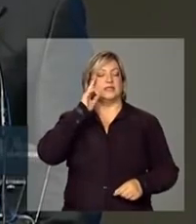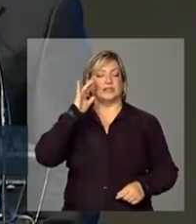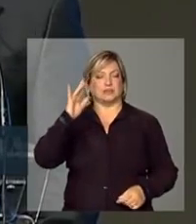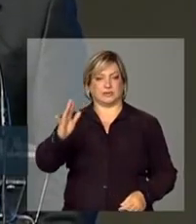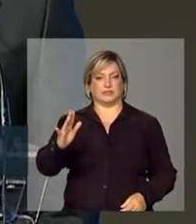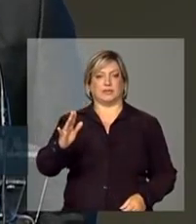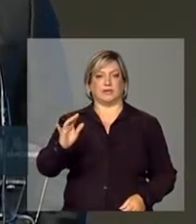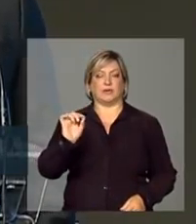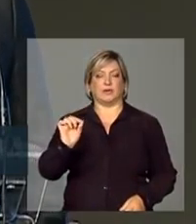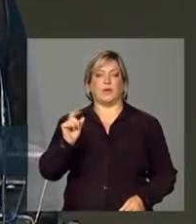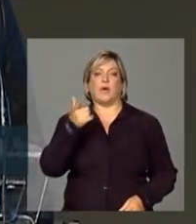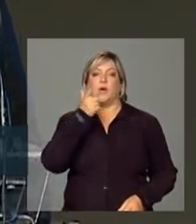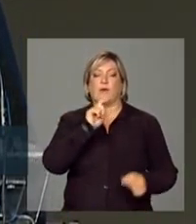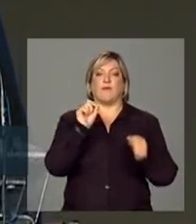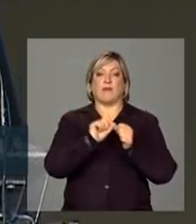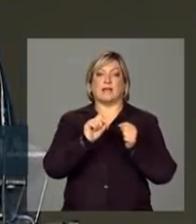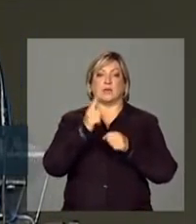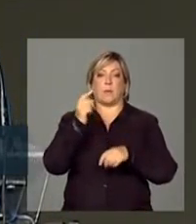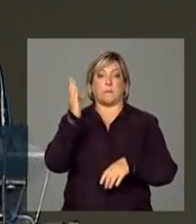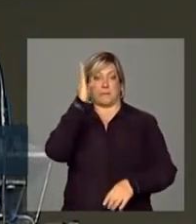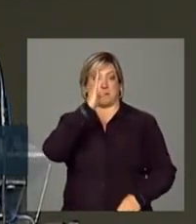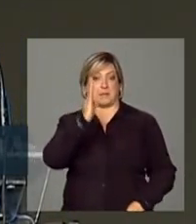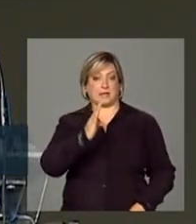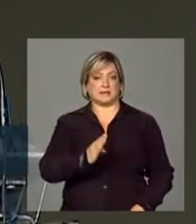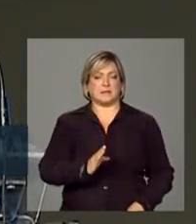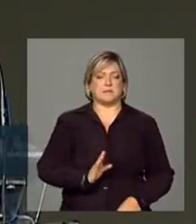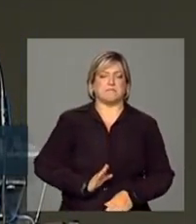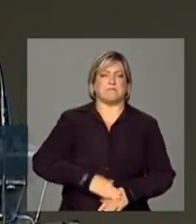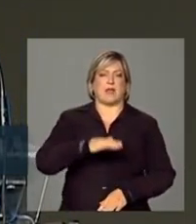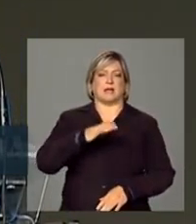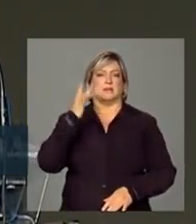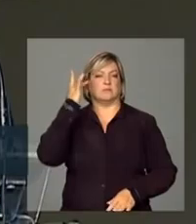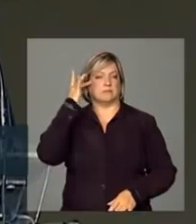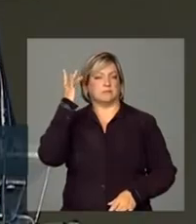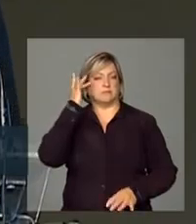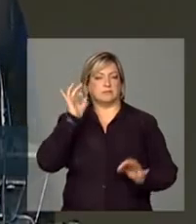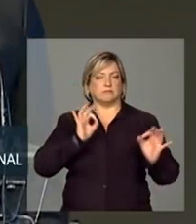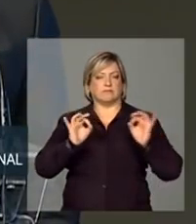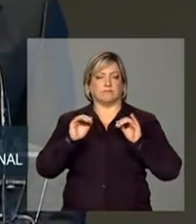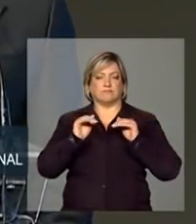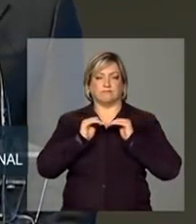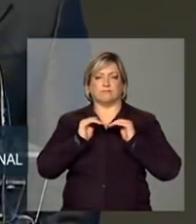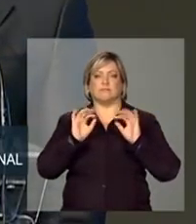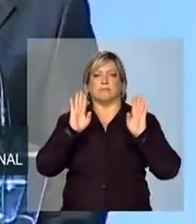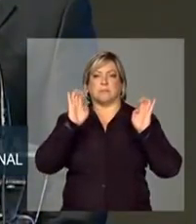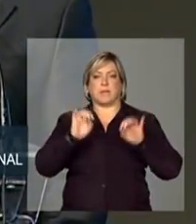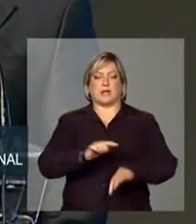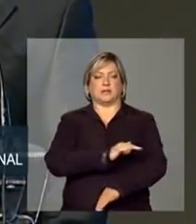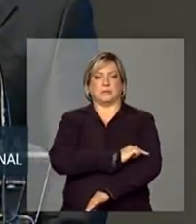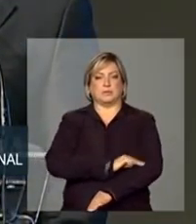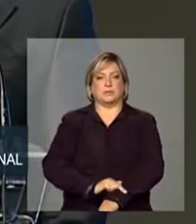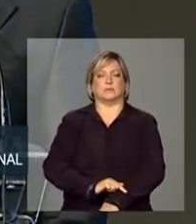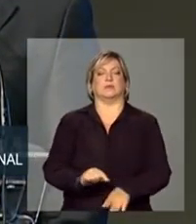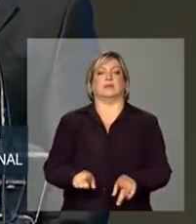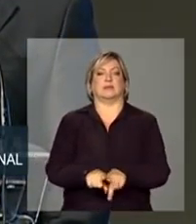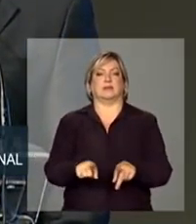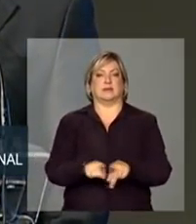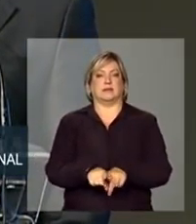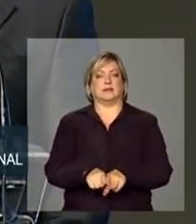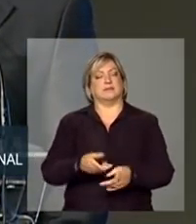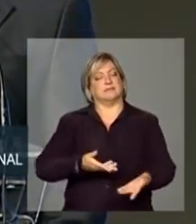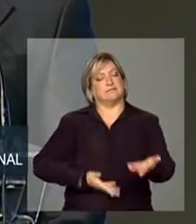motivados, animados, com uma preocupação, que é a preocupação de que é